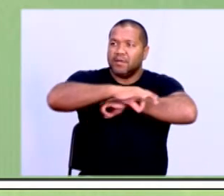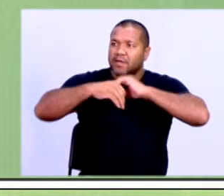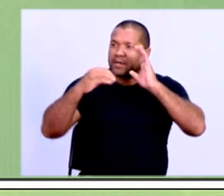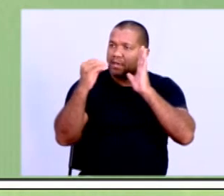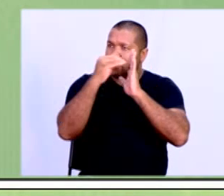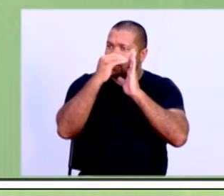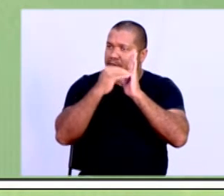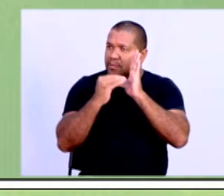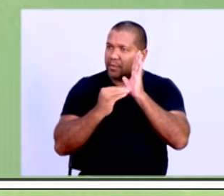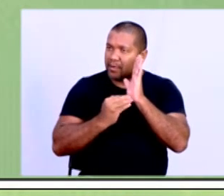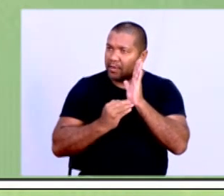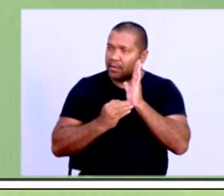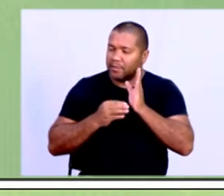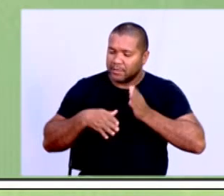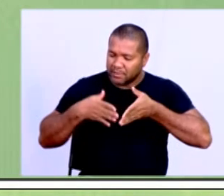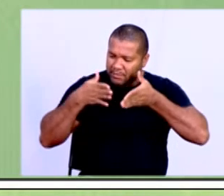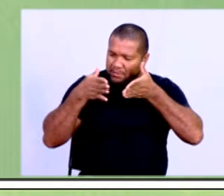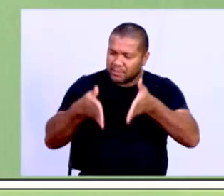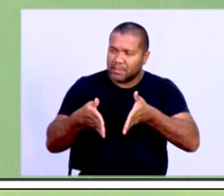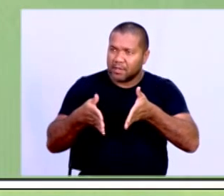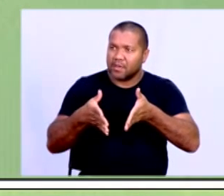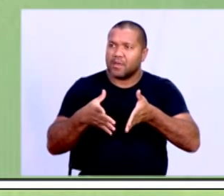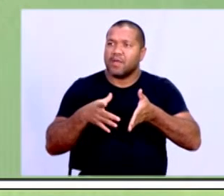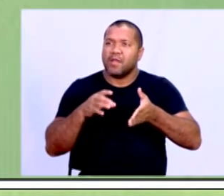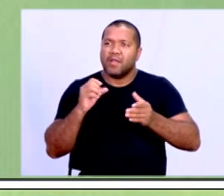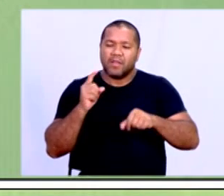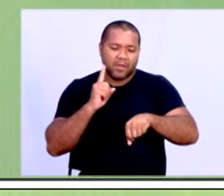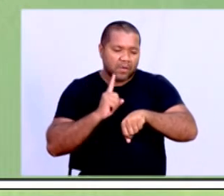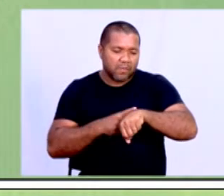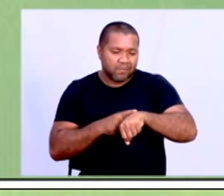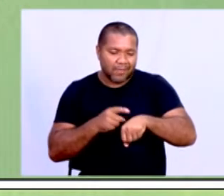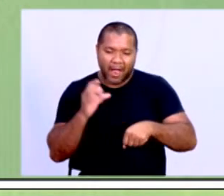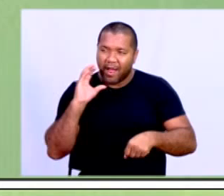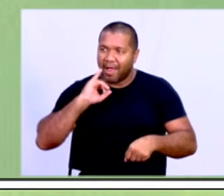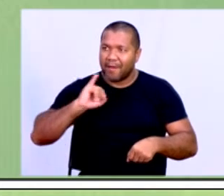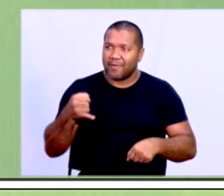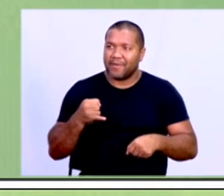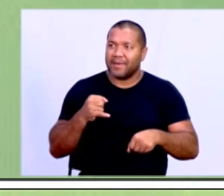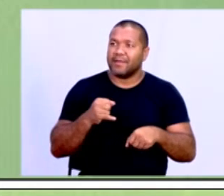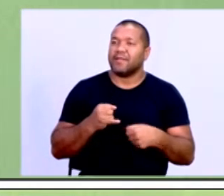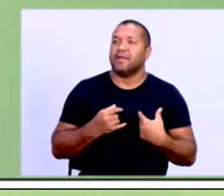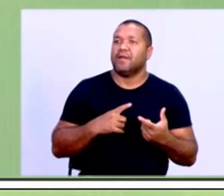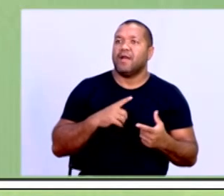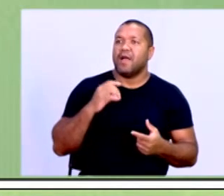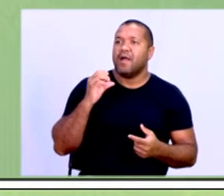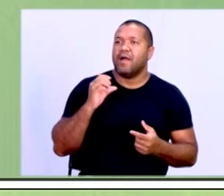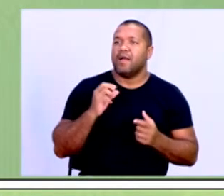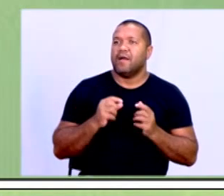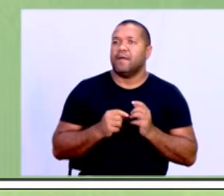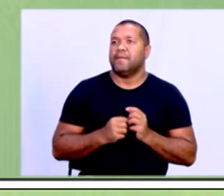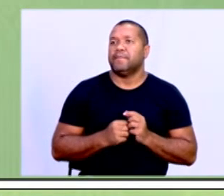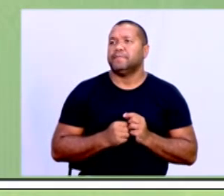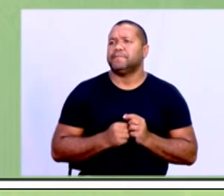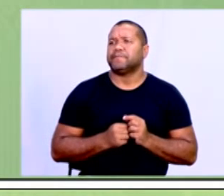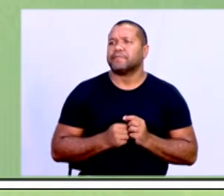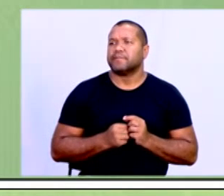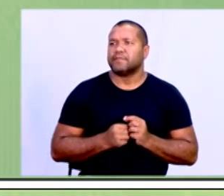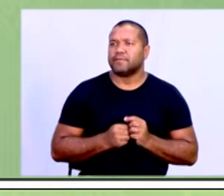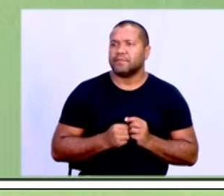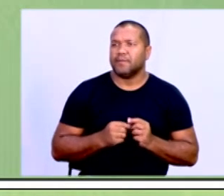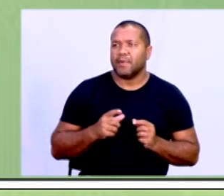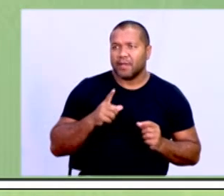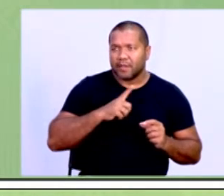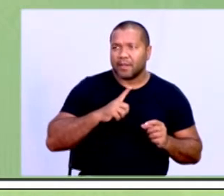características: resultados úteis em curto prazo de tempo, possui blocos pequenos de funcionalidades